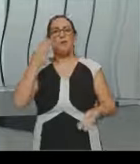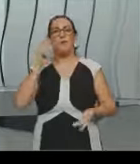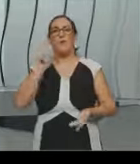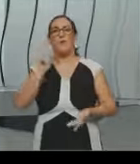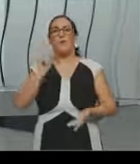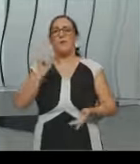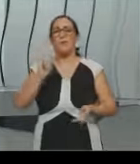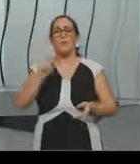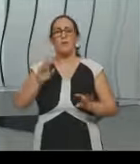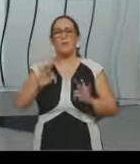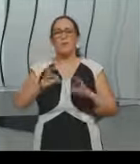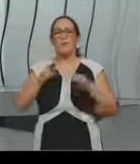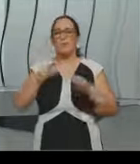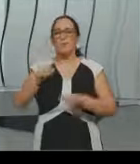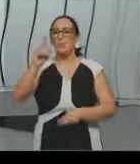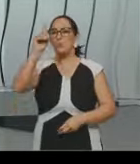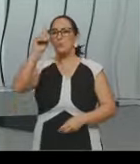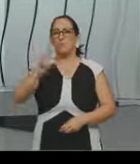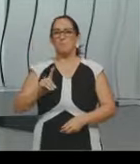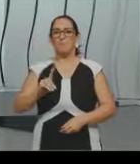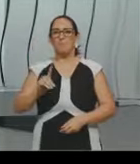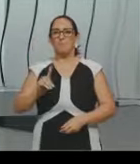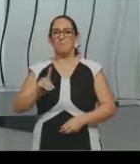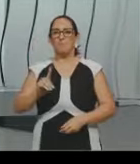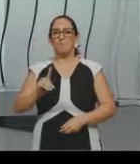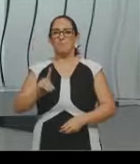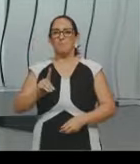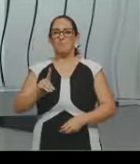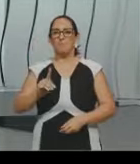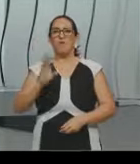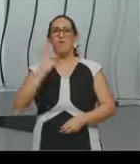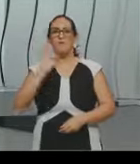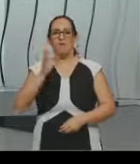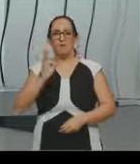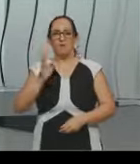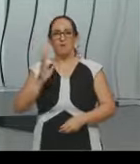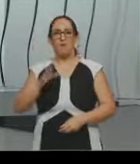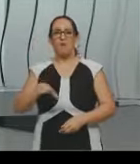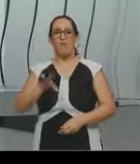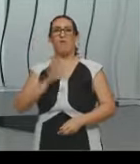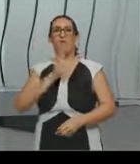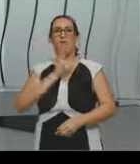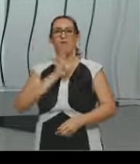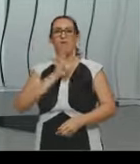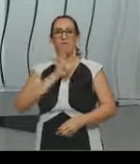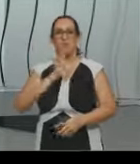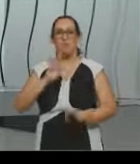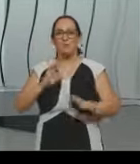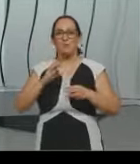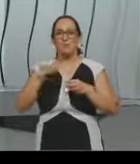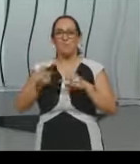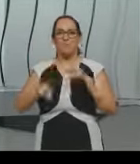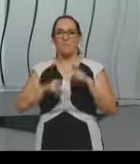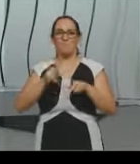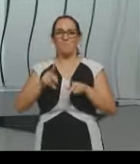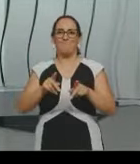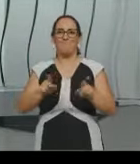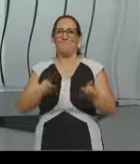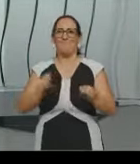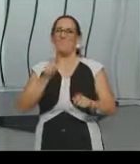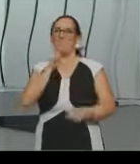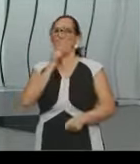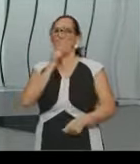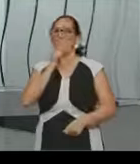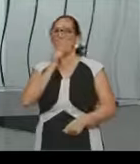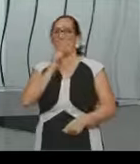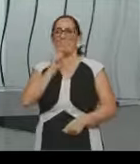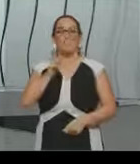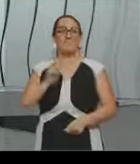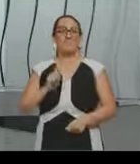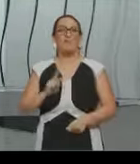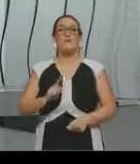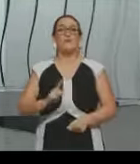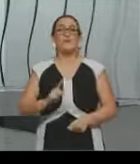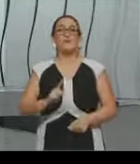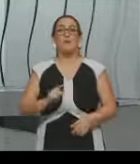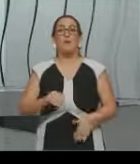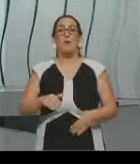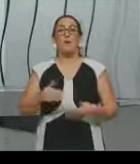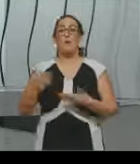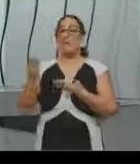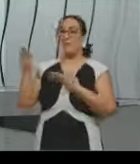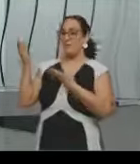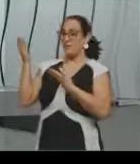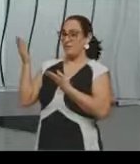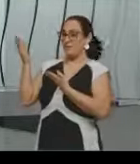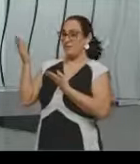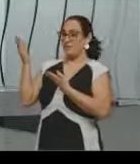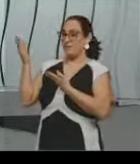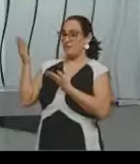direitos eles estão presentes entre essas populações, né? Entre a nossa população. Deixo aqui, como uma das questões